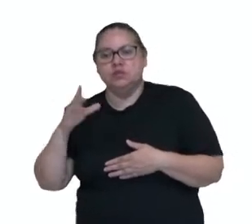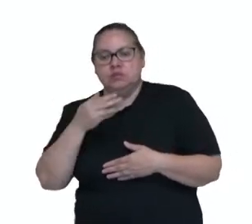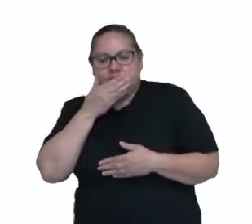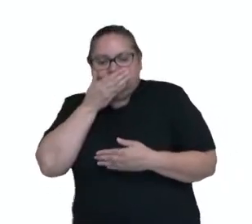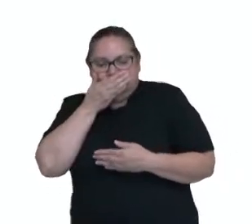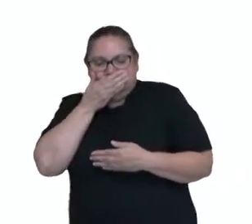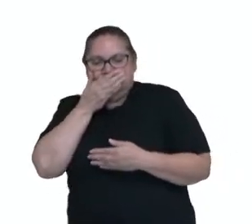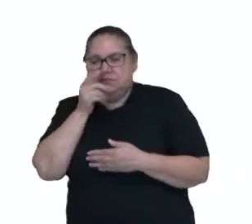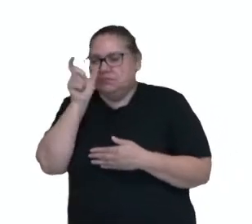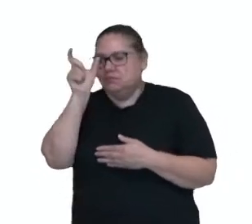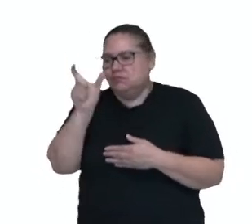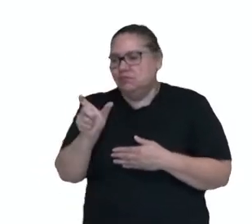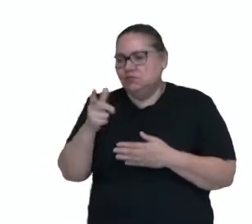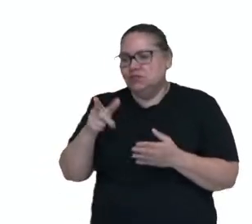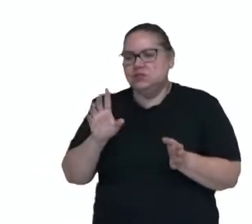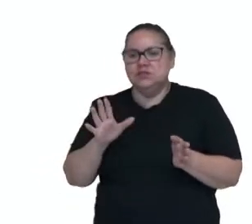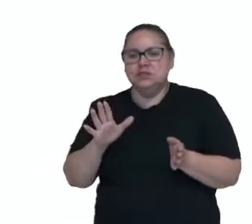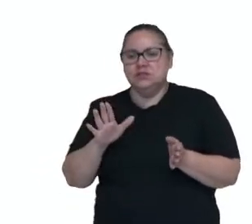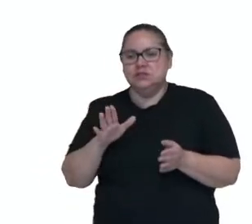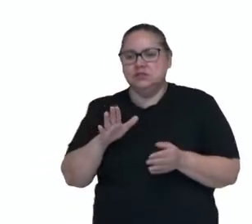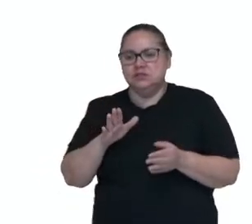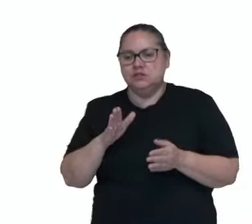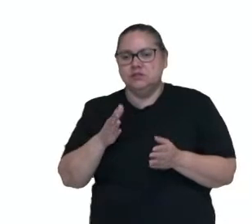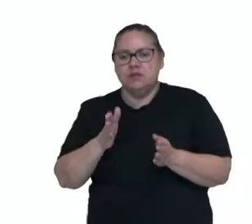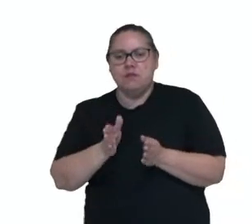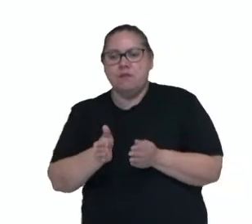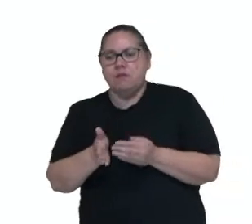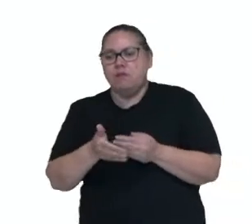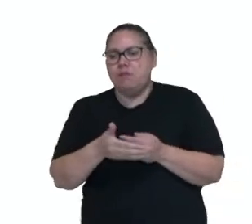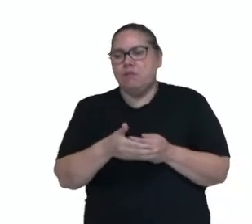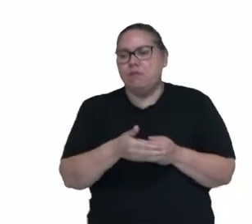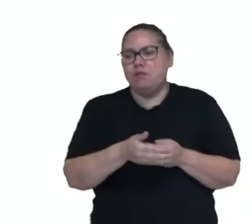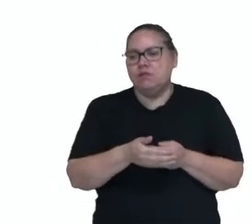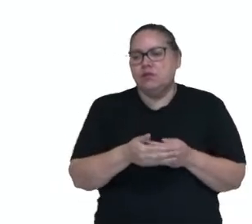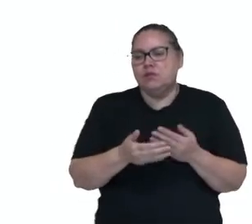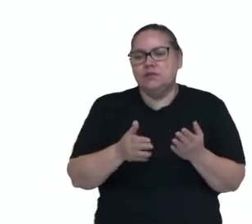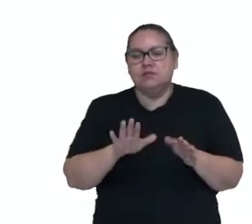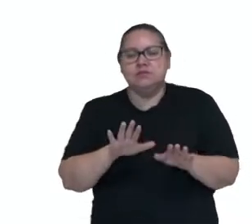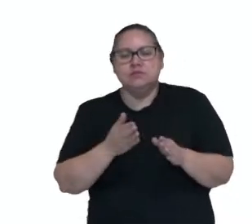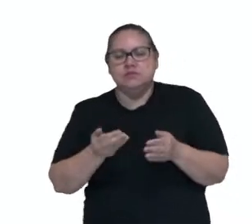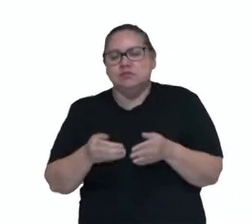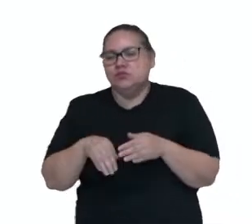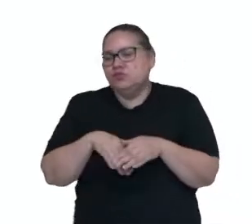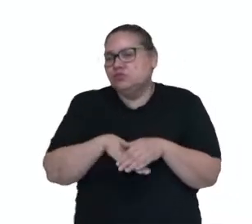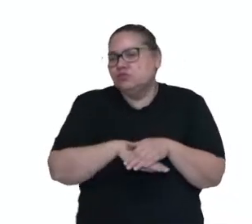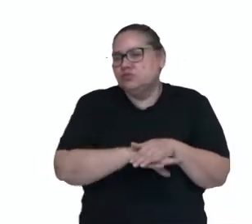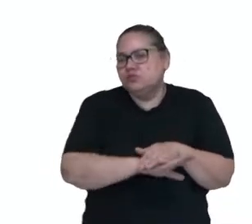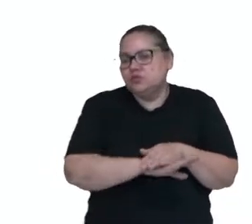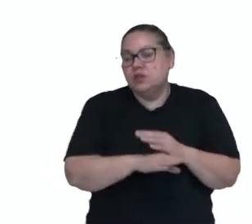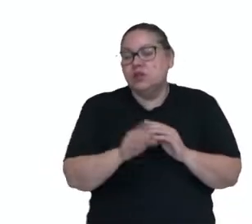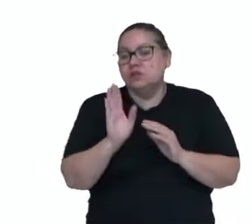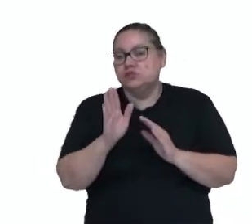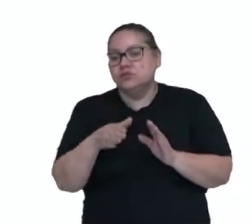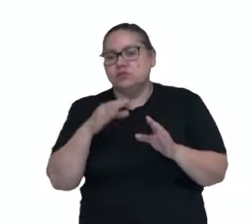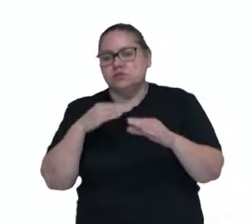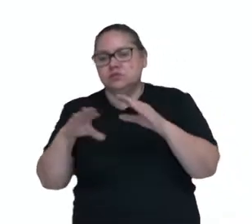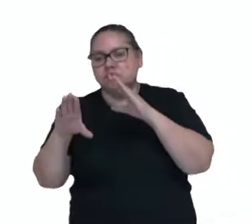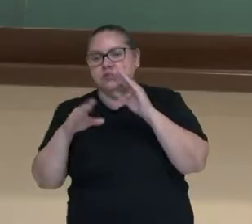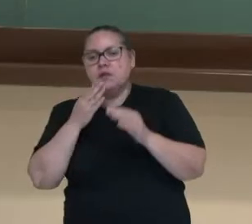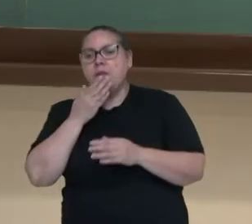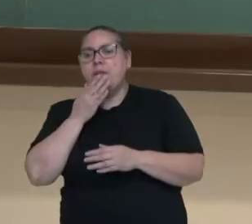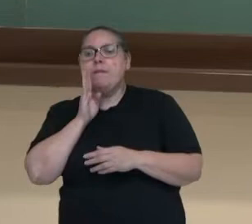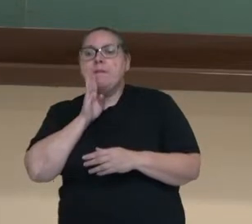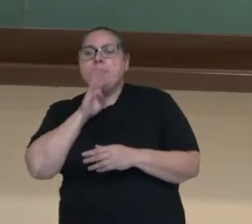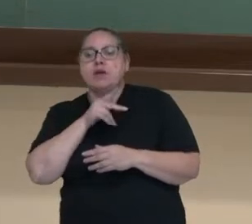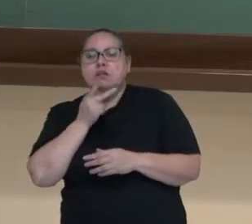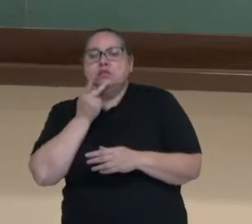pessoa, mas de maneira indireta, cheia de duplos sentidos. Já na cantiga de maldizer, como